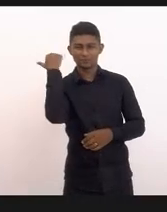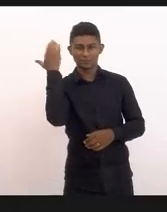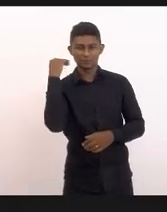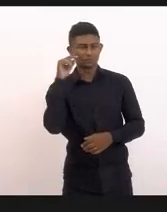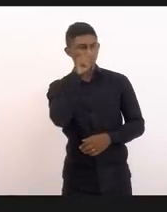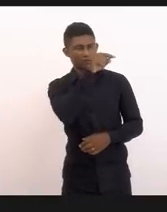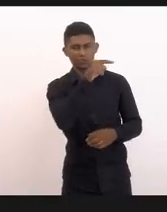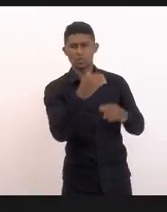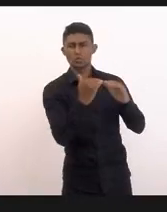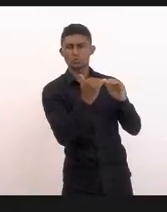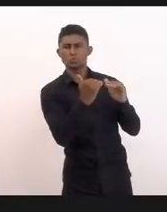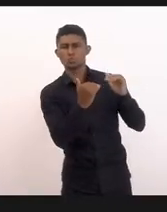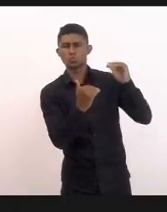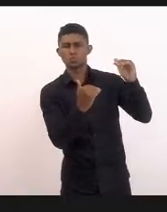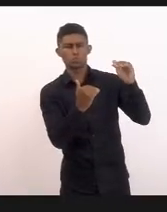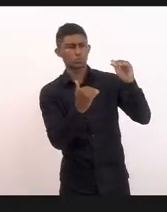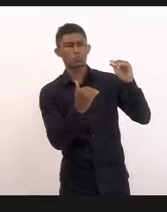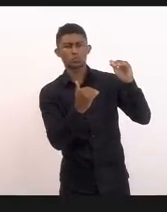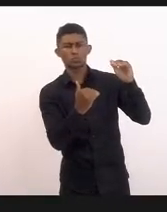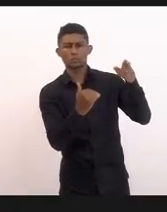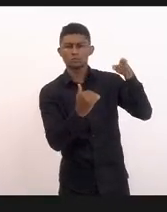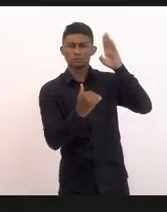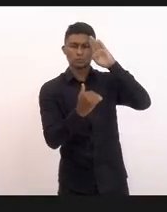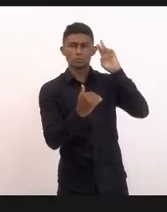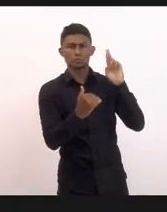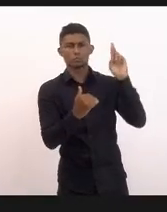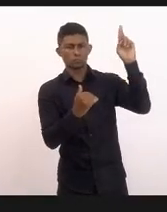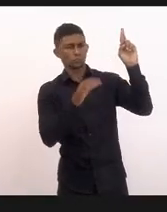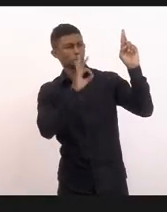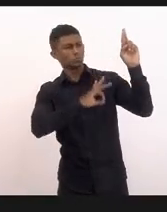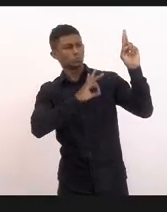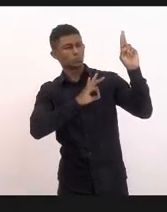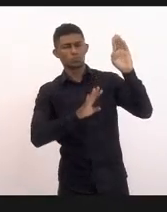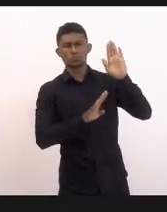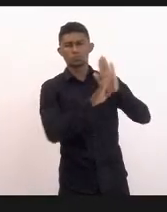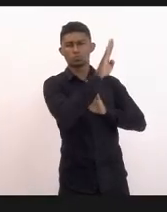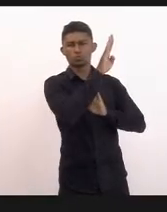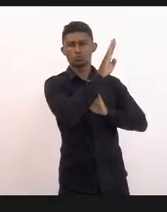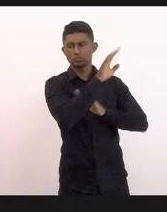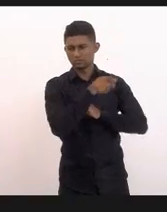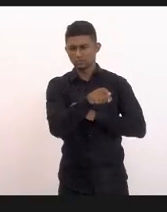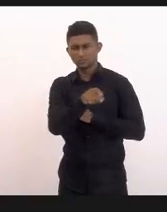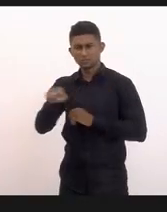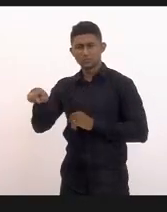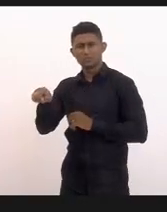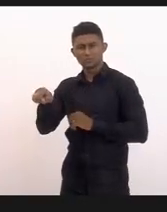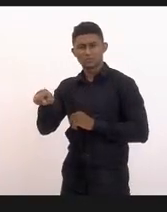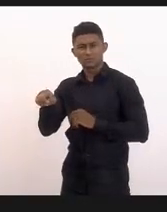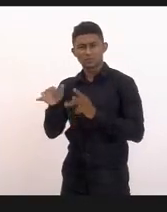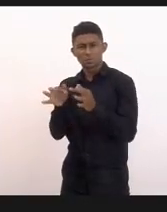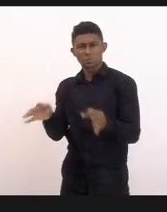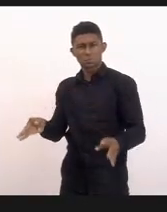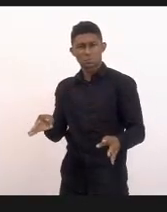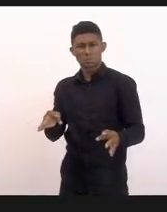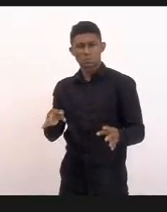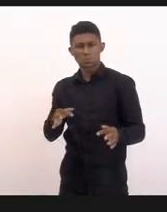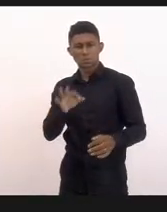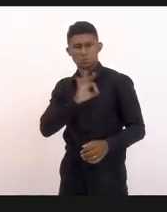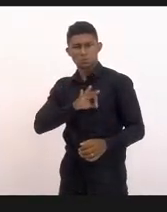patente, nós reivindicamos que os praças também recebessem.